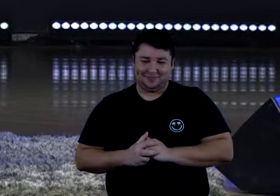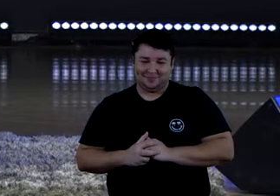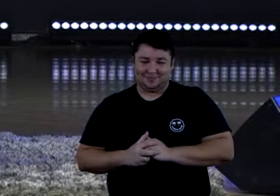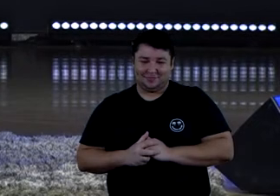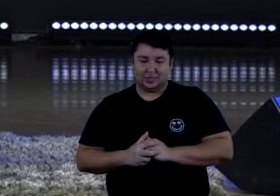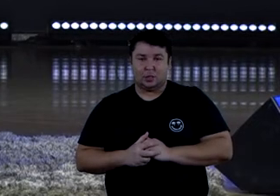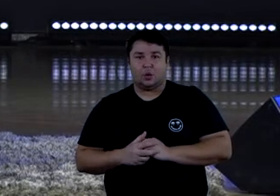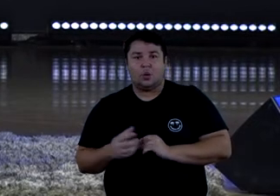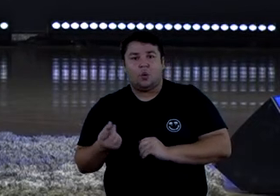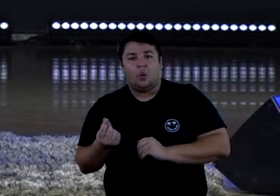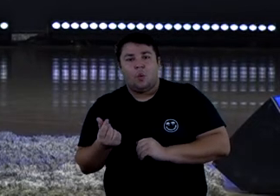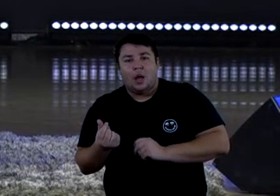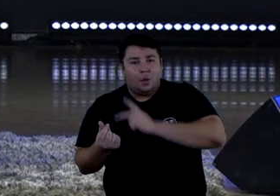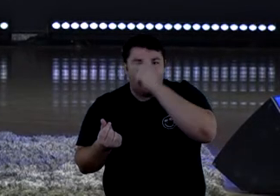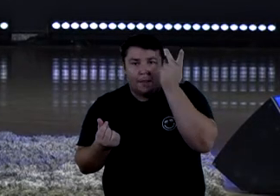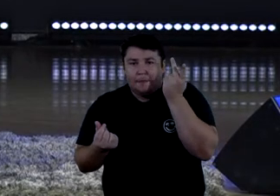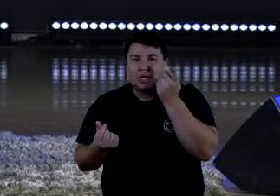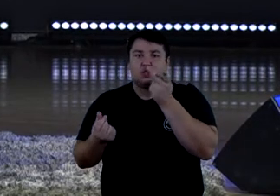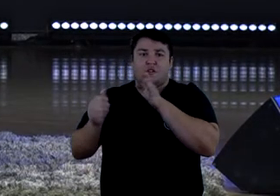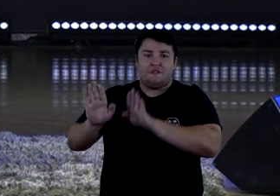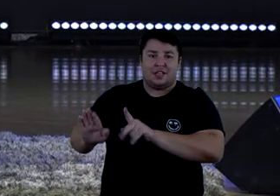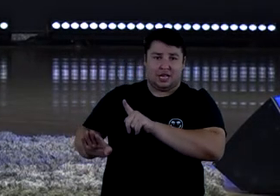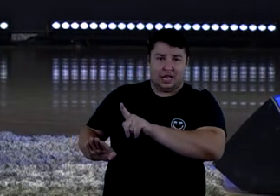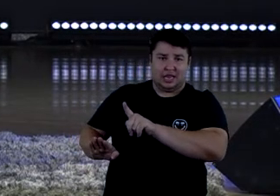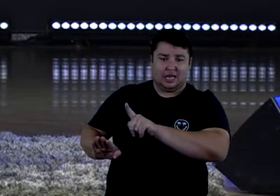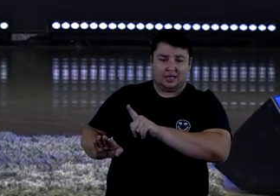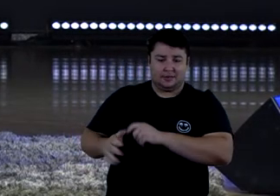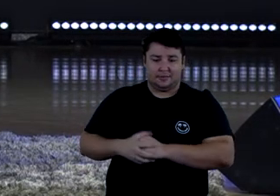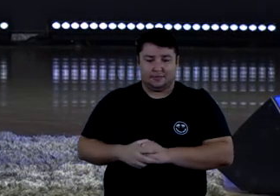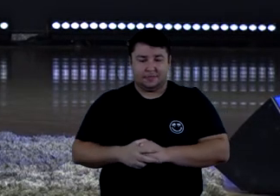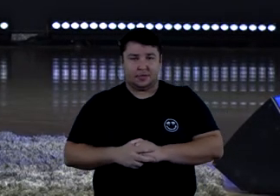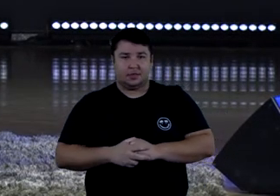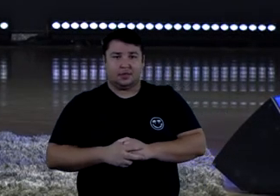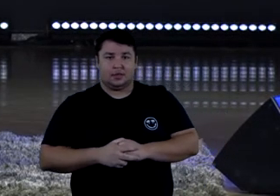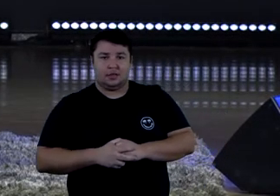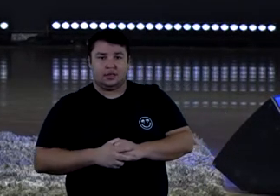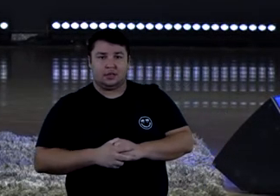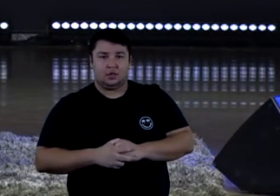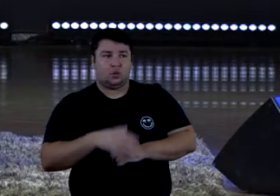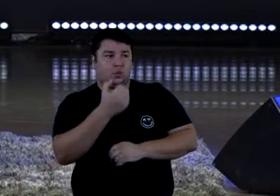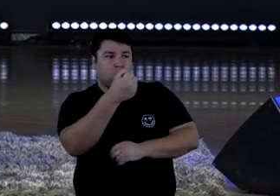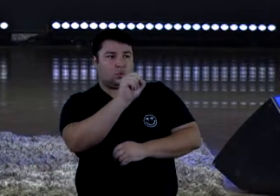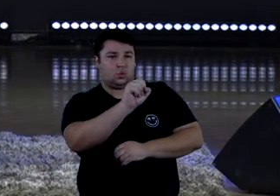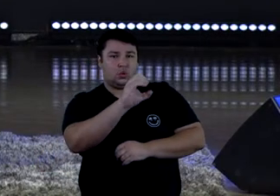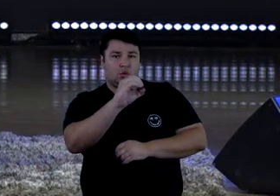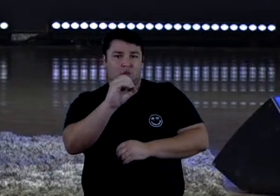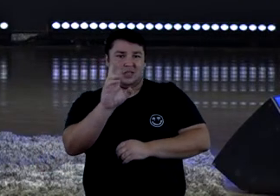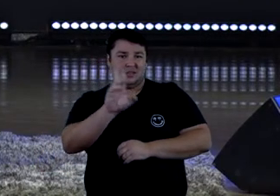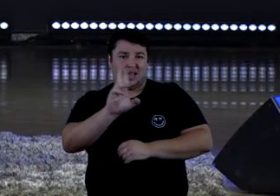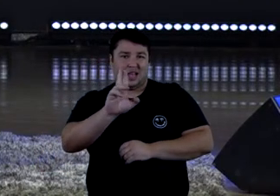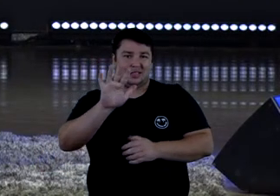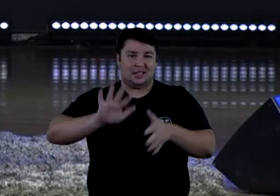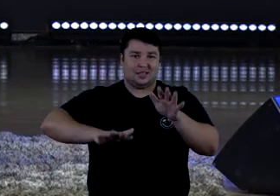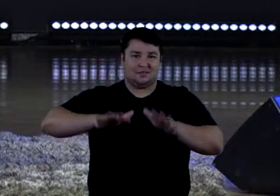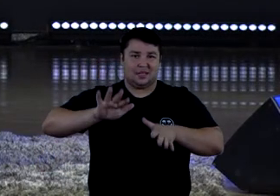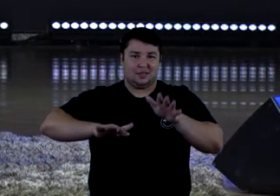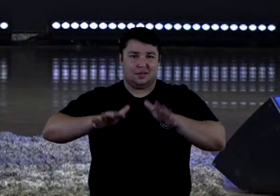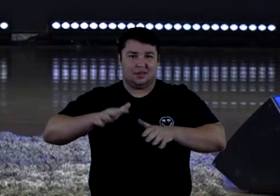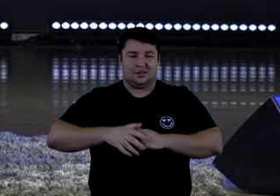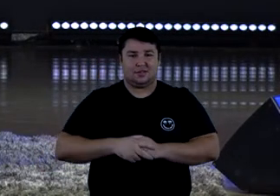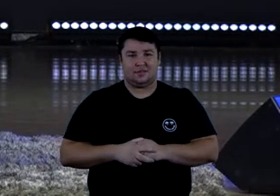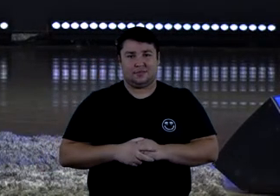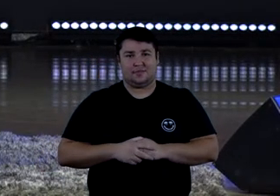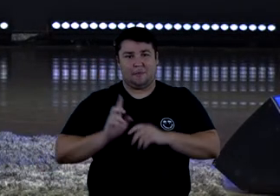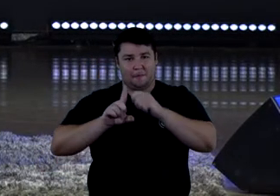Custa quanto para uma pessoa ficar internada na clínica? R$800 mensais. Custa R$800